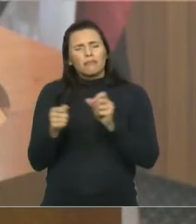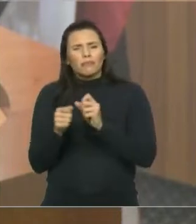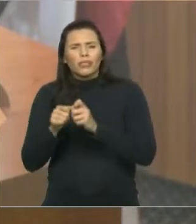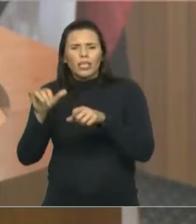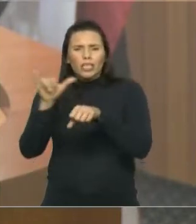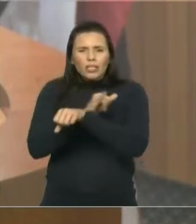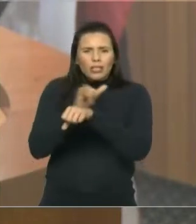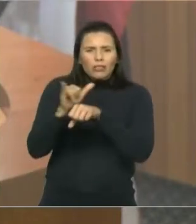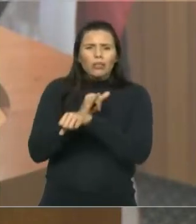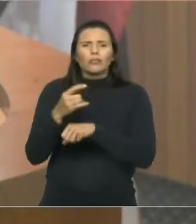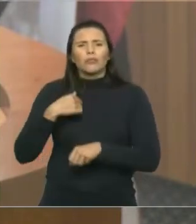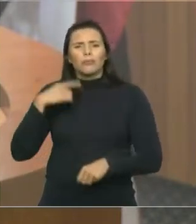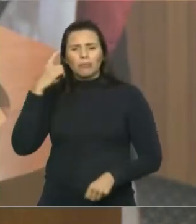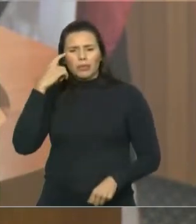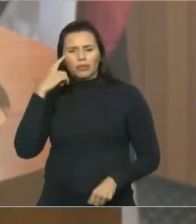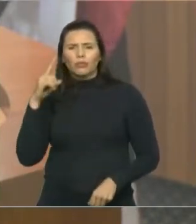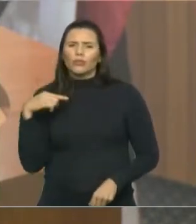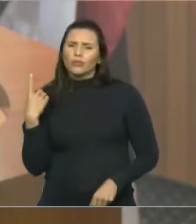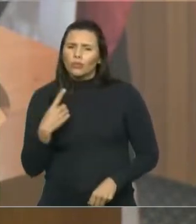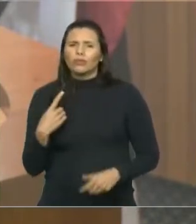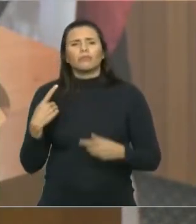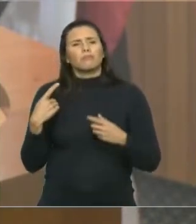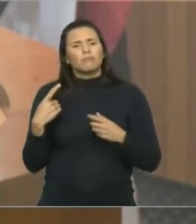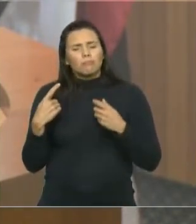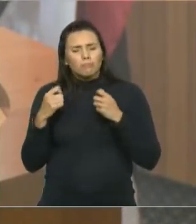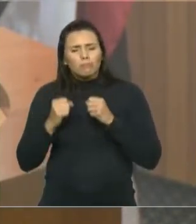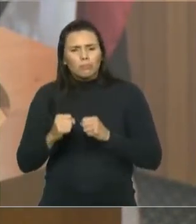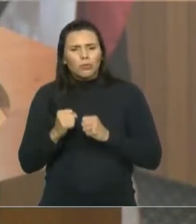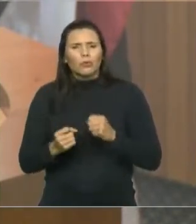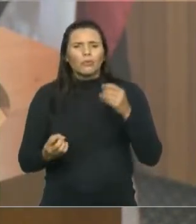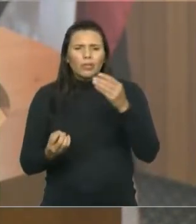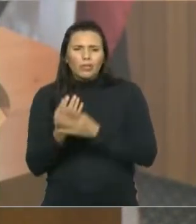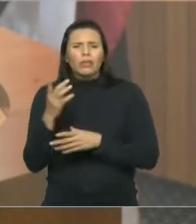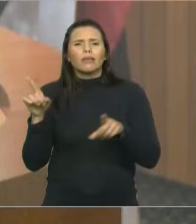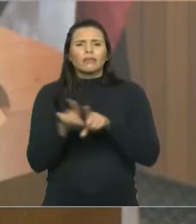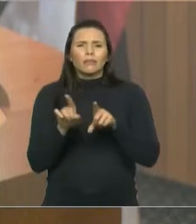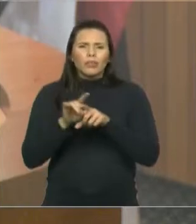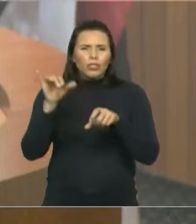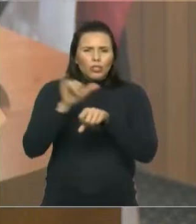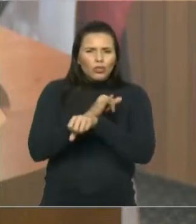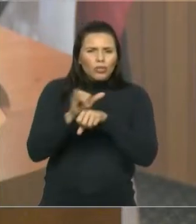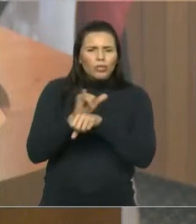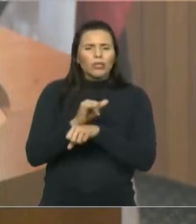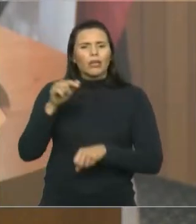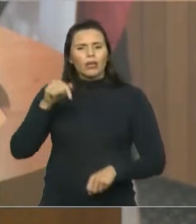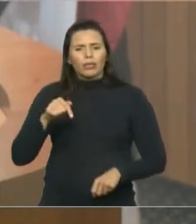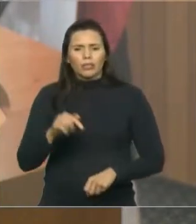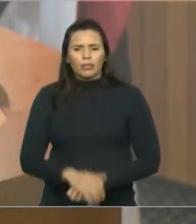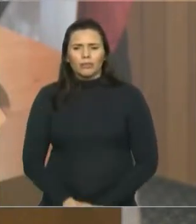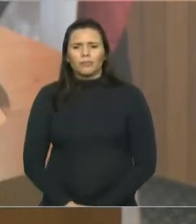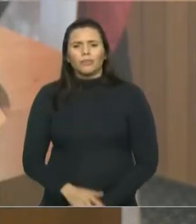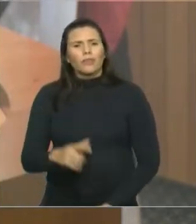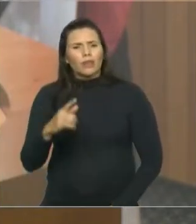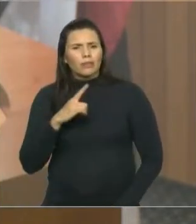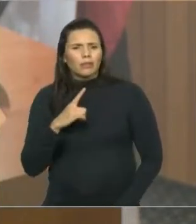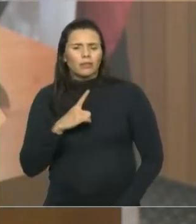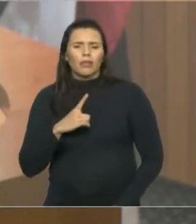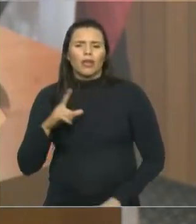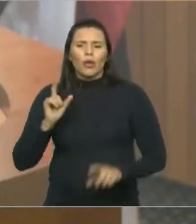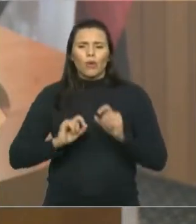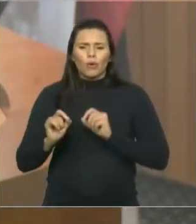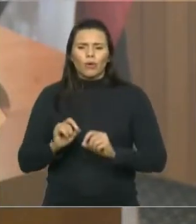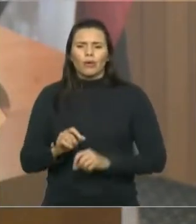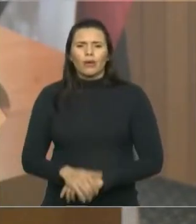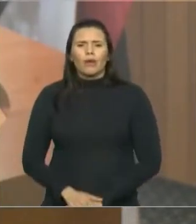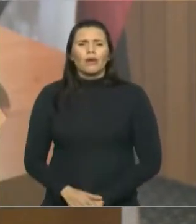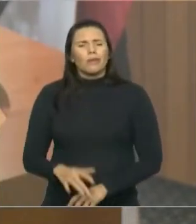poderia pautar ou poderia criar aqui na própria Assembleia Legislativa. Ter uma agenda estratégica para a saúde do Estado